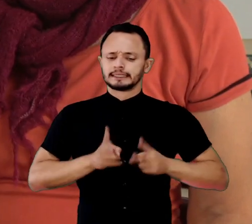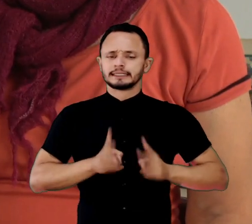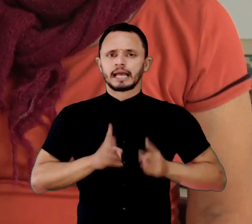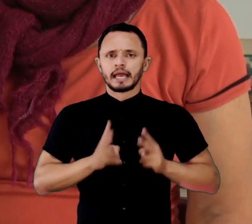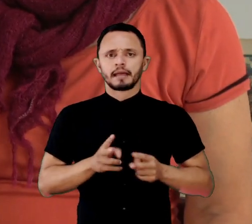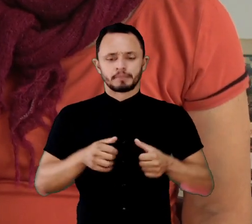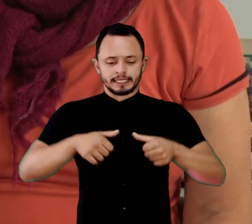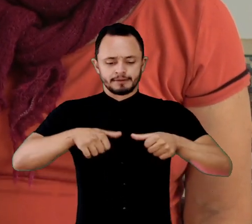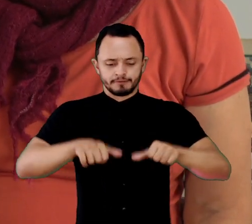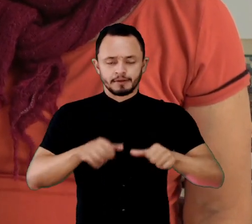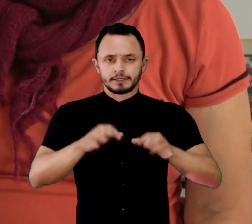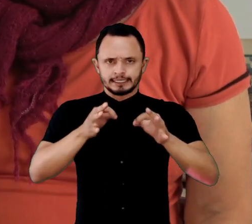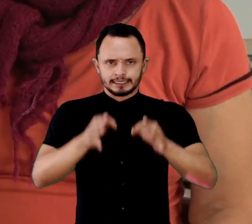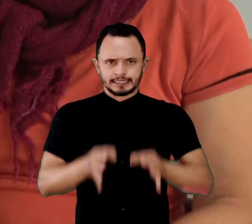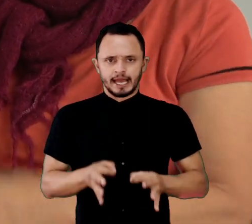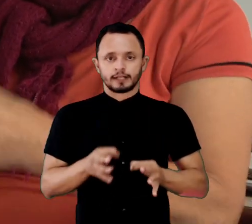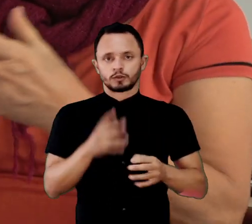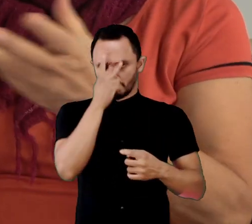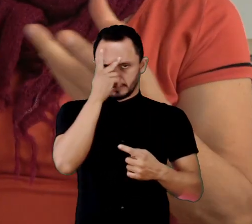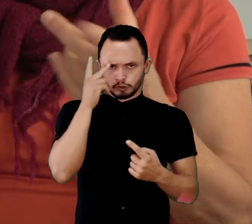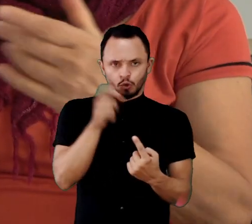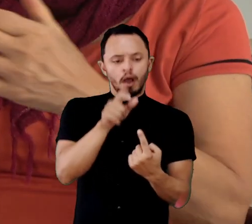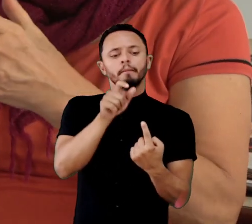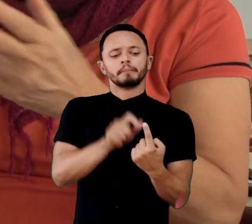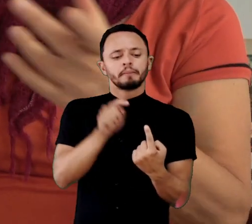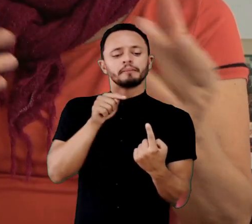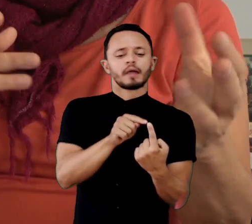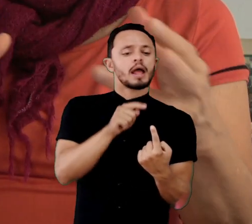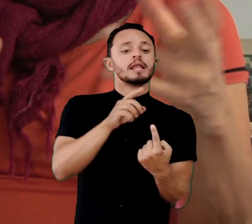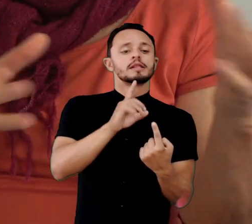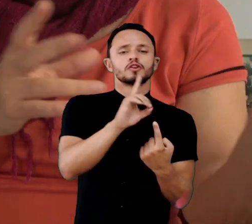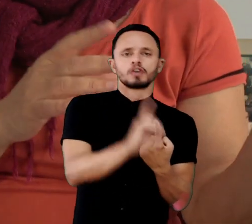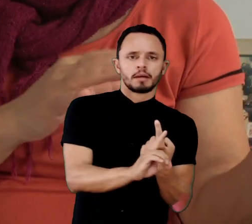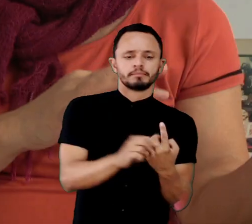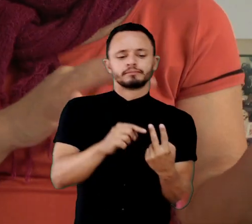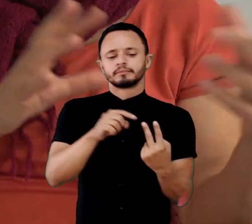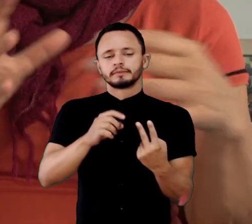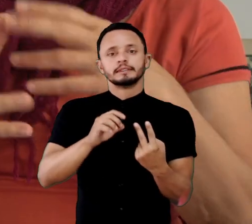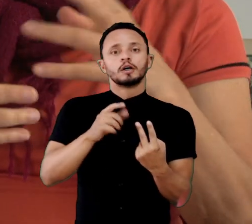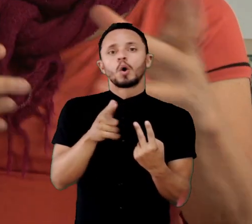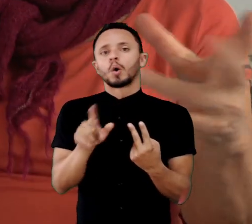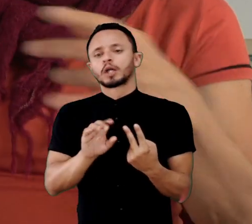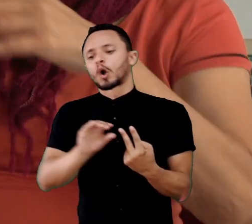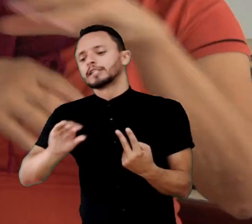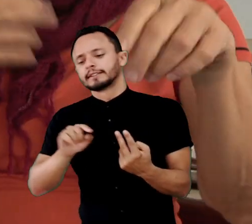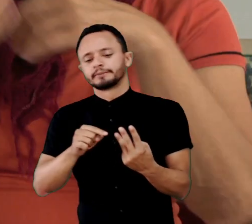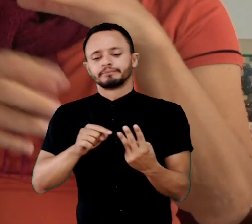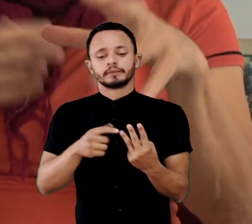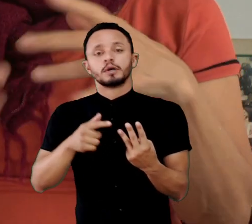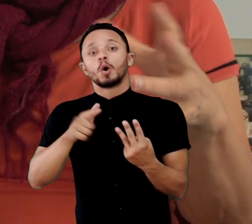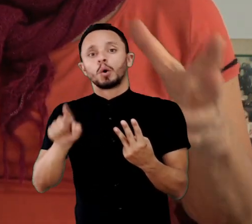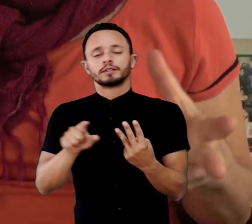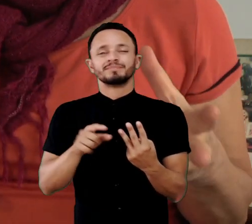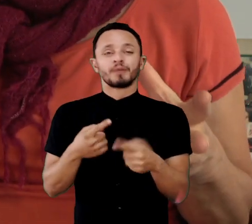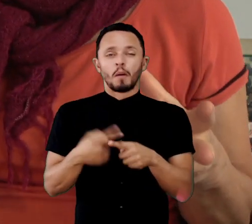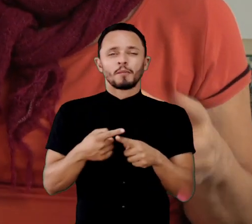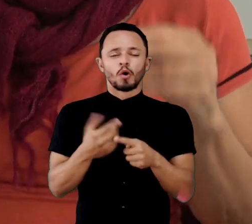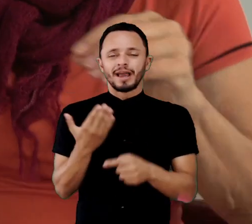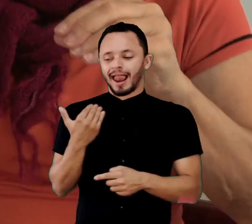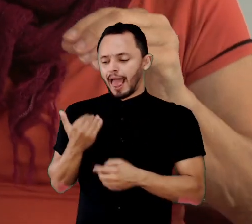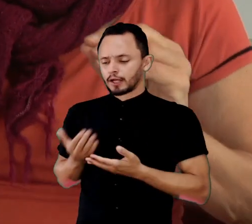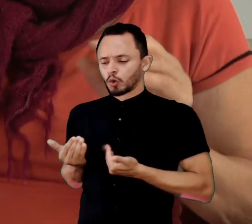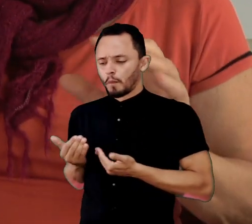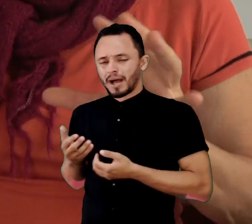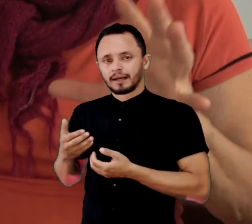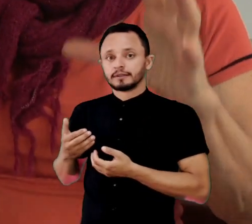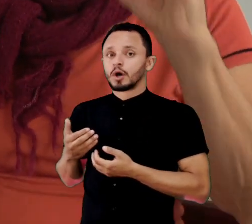funções definidas, né? Porque na época que a gente foi criada ali, anos 80, 90, 2000, às vezes essas funções se misturavam muito.